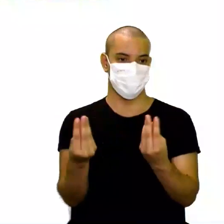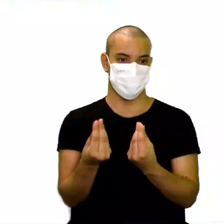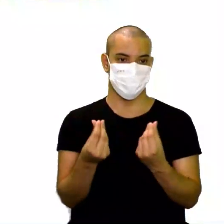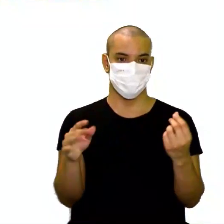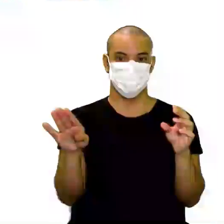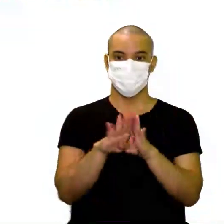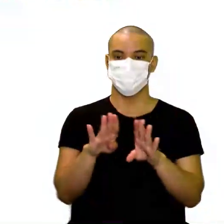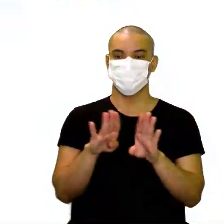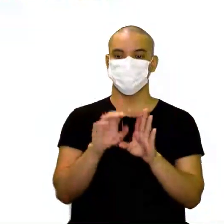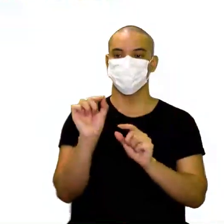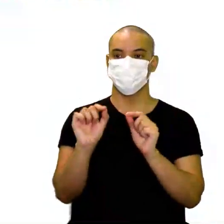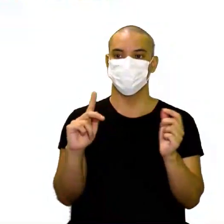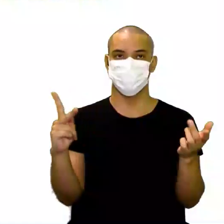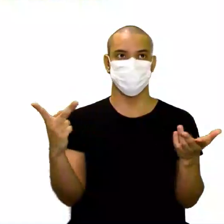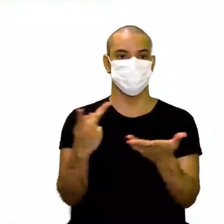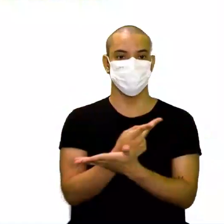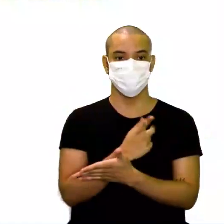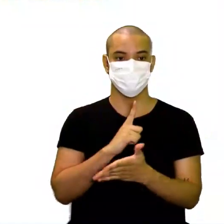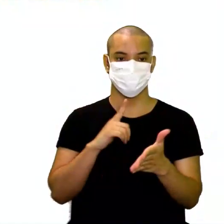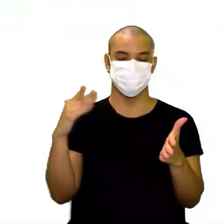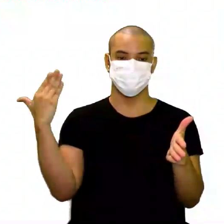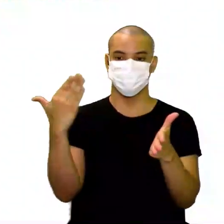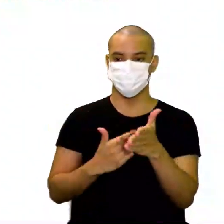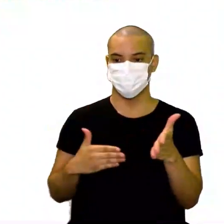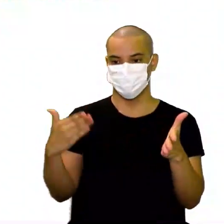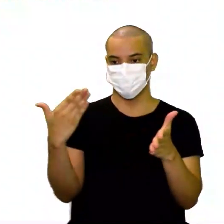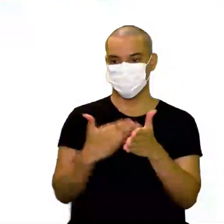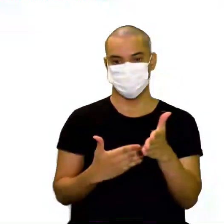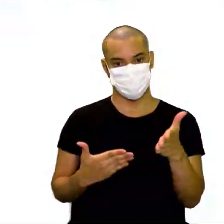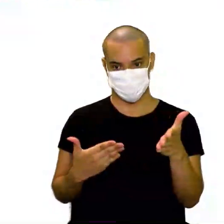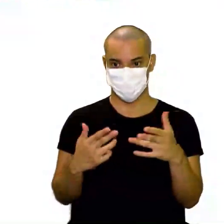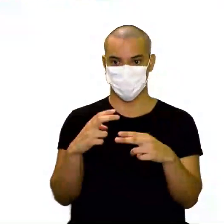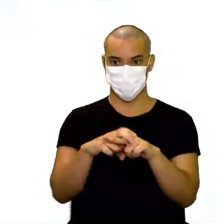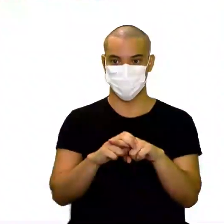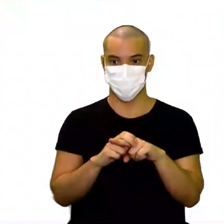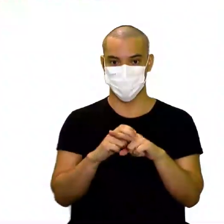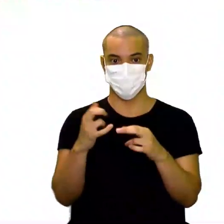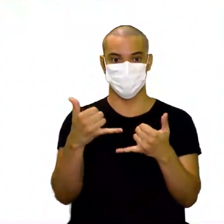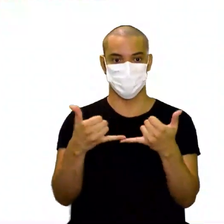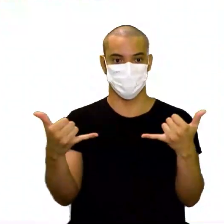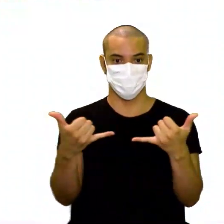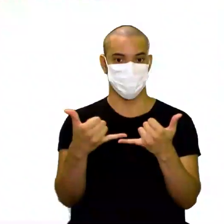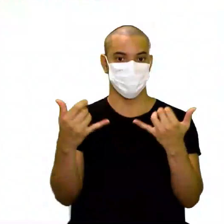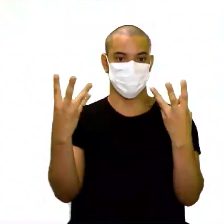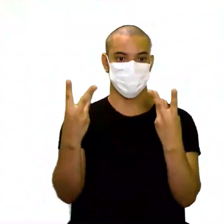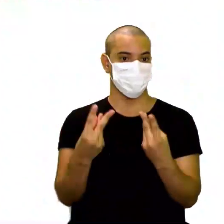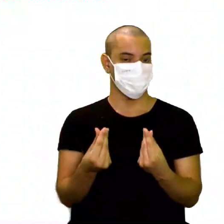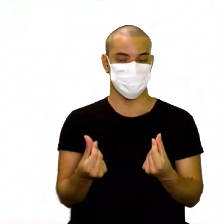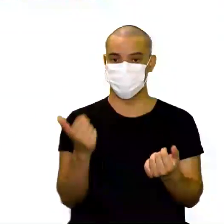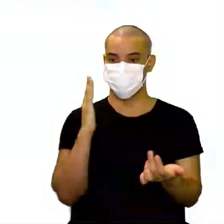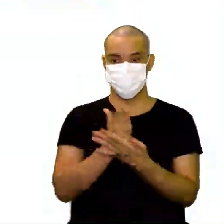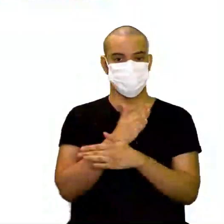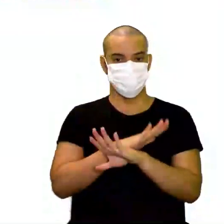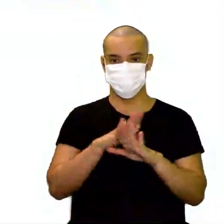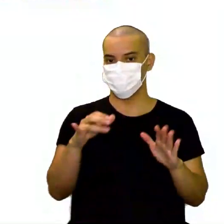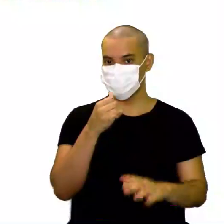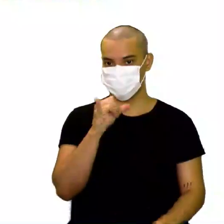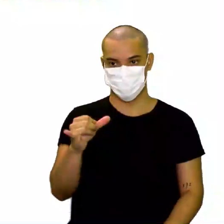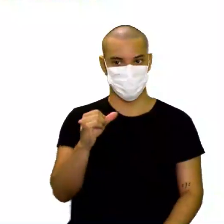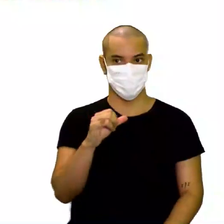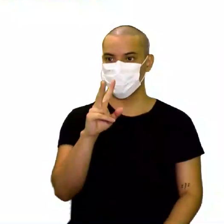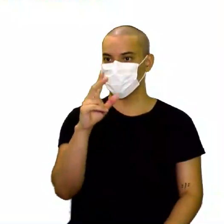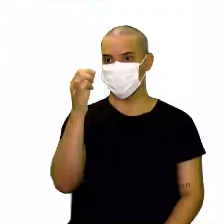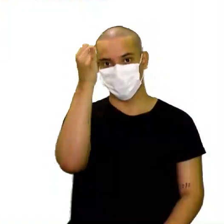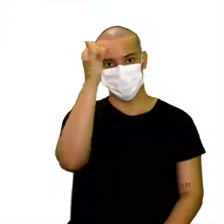a corrente elétrica é interrompida, tá, pessoal? Então, derreteu o fio interrompeu a corrente, não vai mais